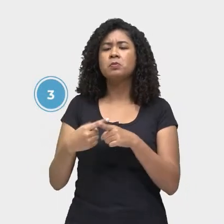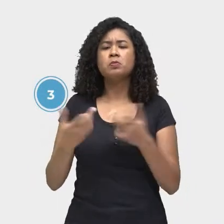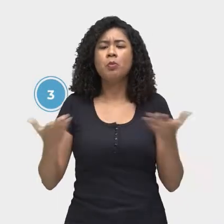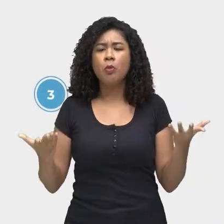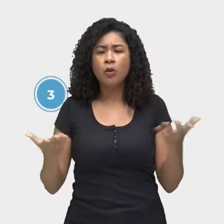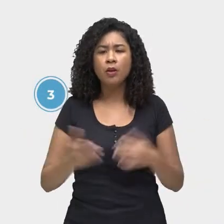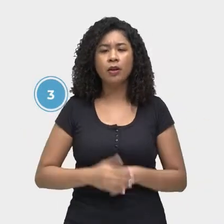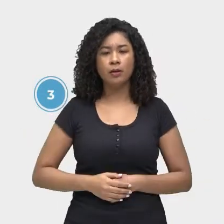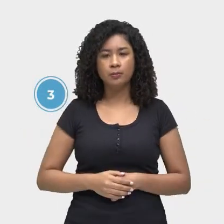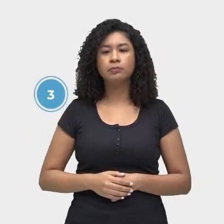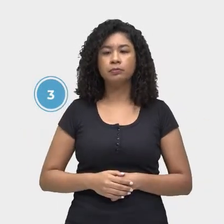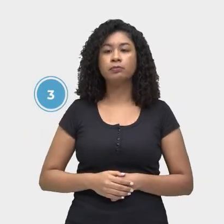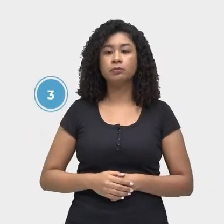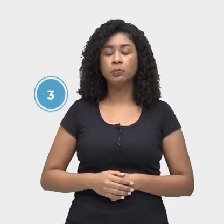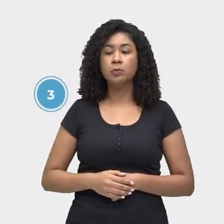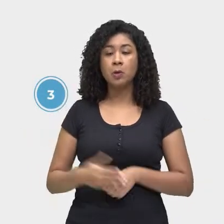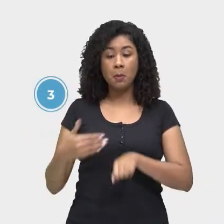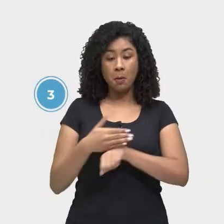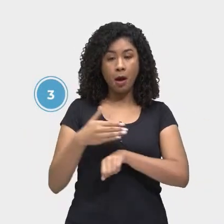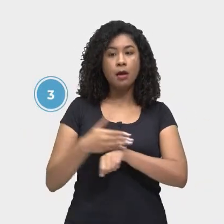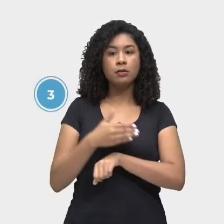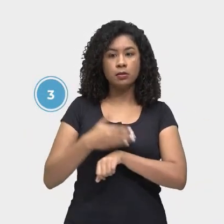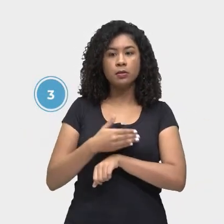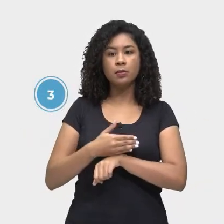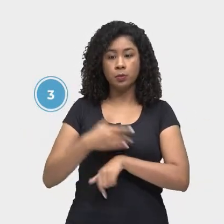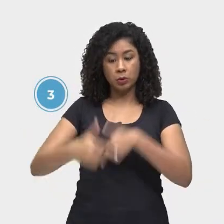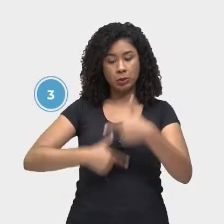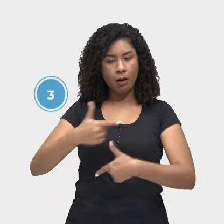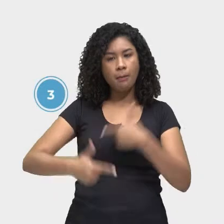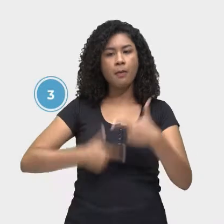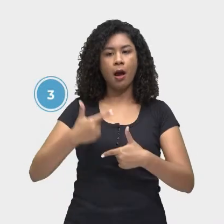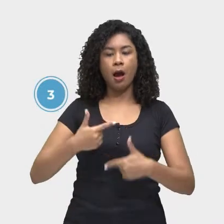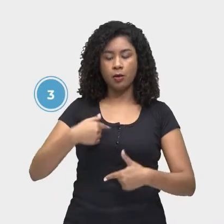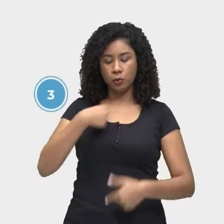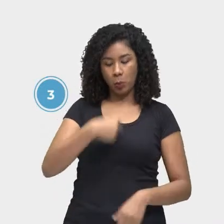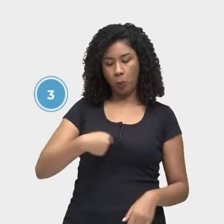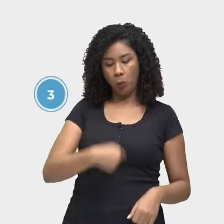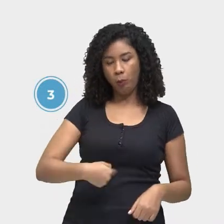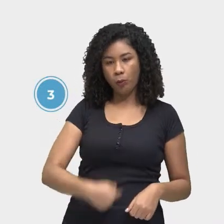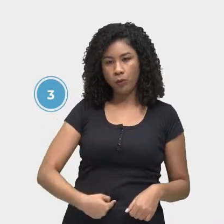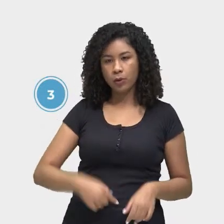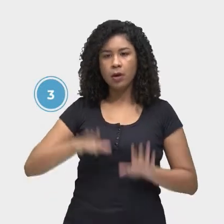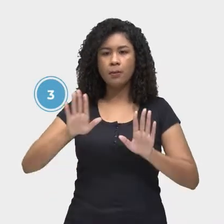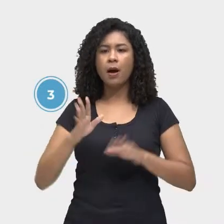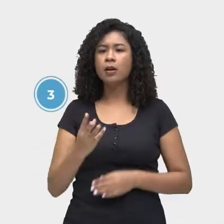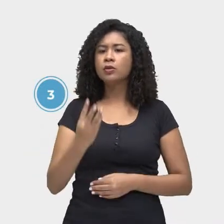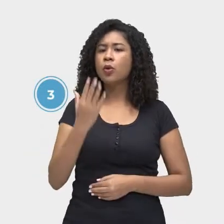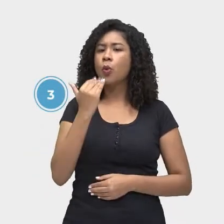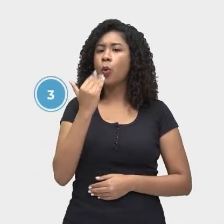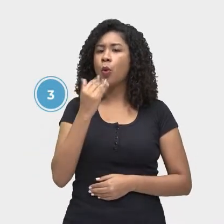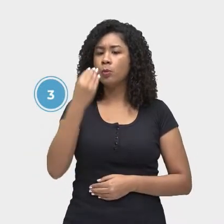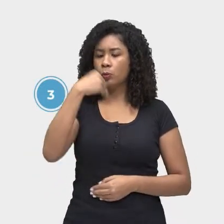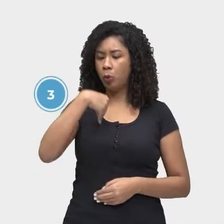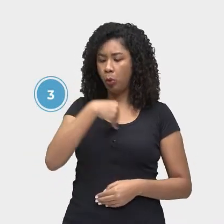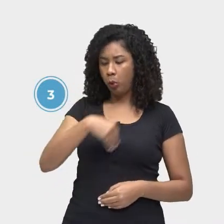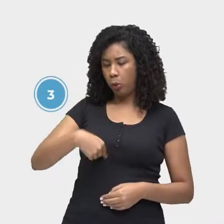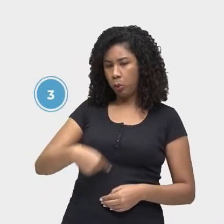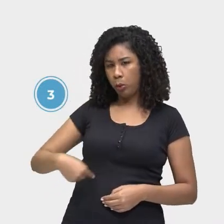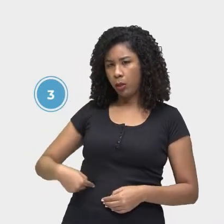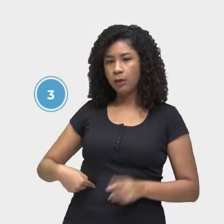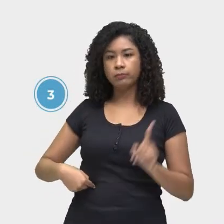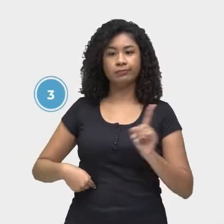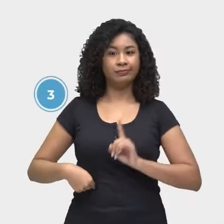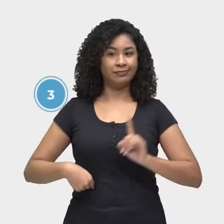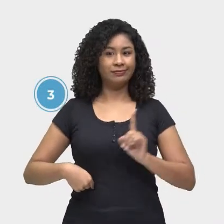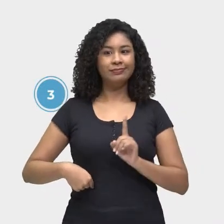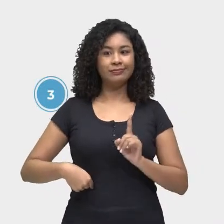digestório, mas por elas não passa o alimento, Por isso que são chamadas de anexas. Elas têm importante